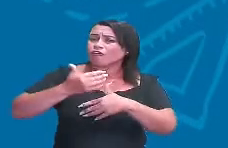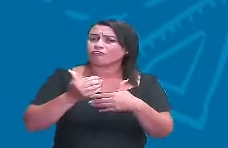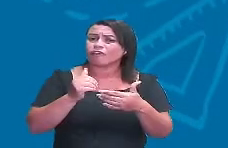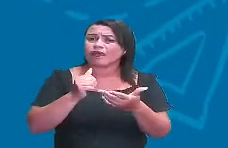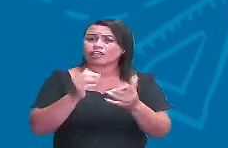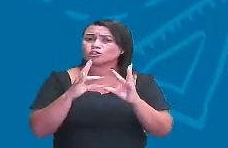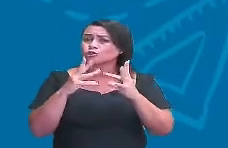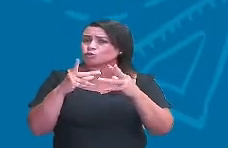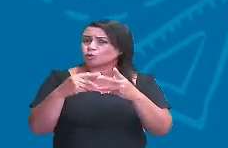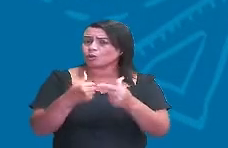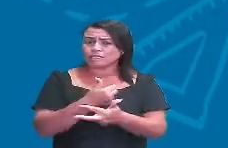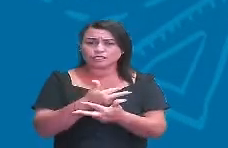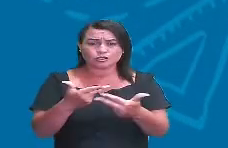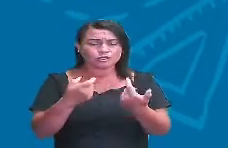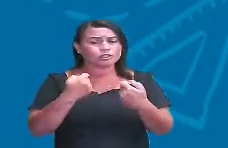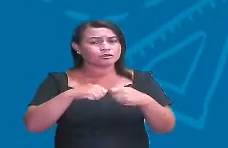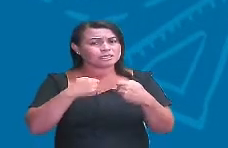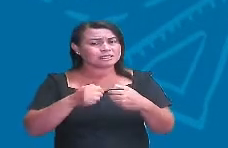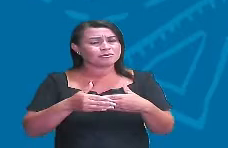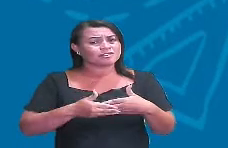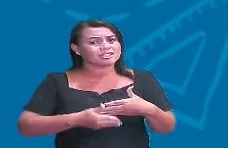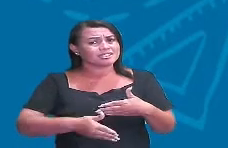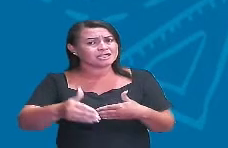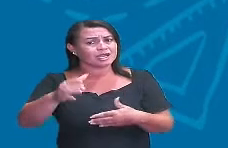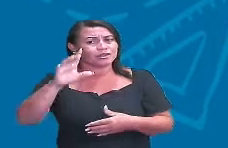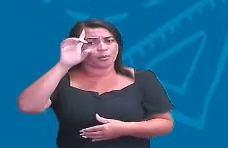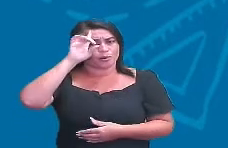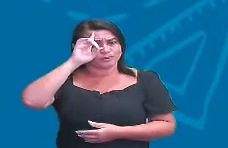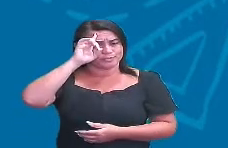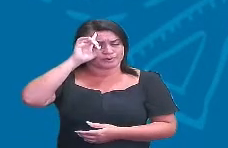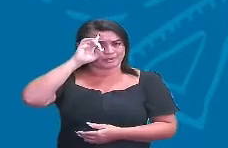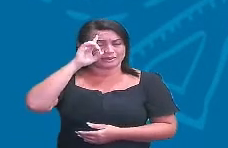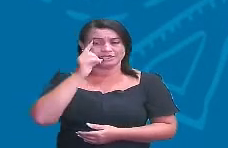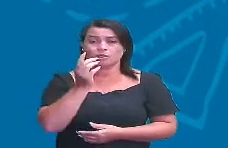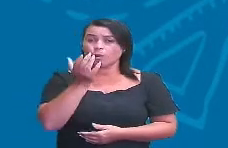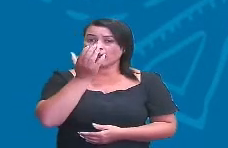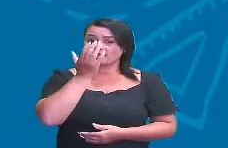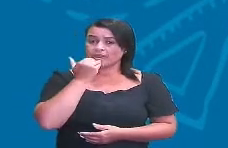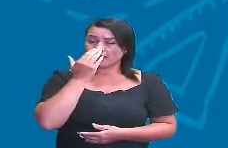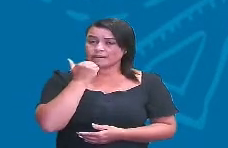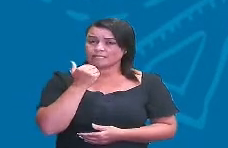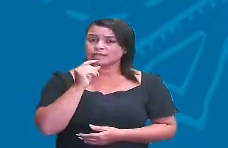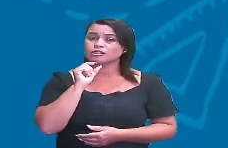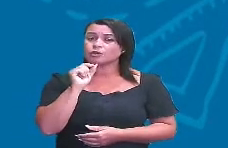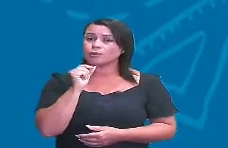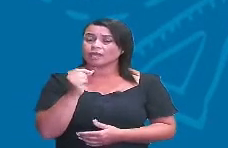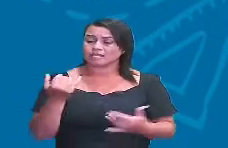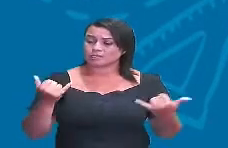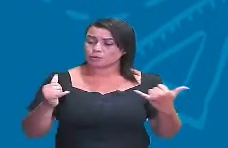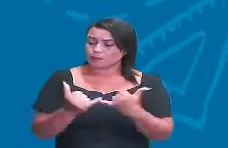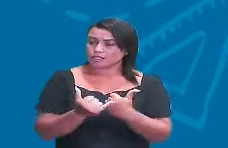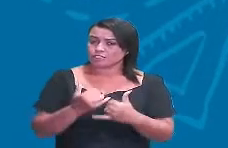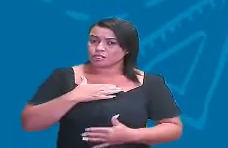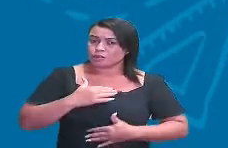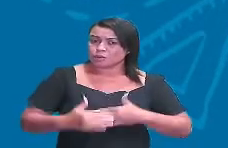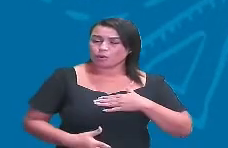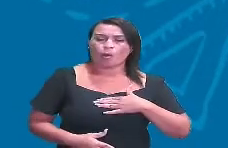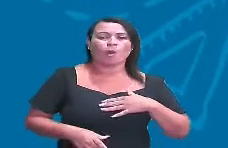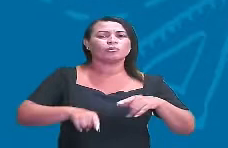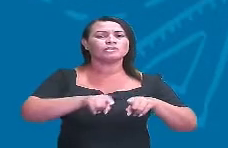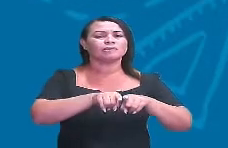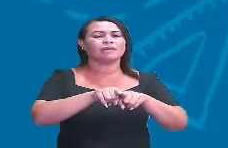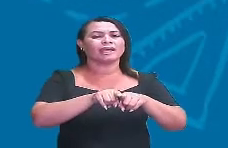atividades que a gente normalmente desenvolve ao longo do nosso dia, tá certo? Os alimentos vão nos fornecer essa energia. E com os